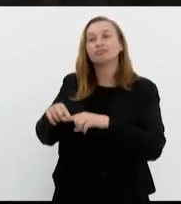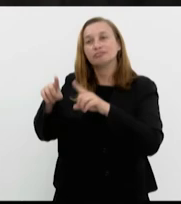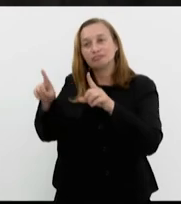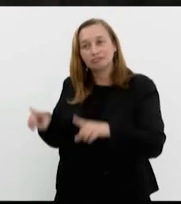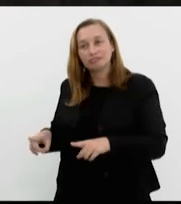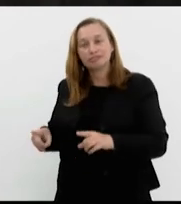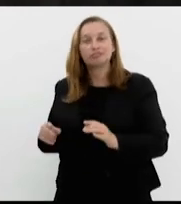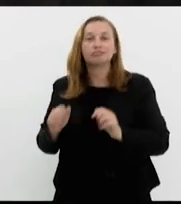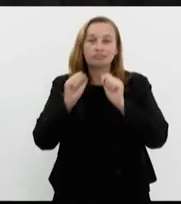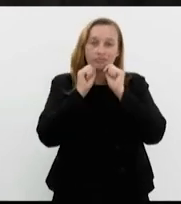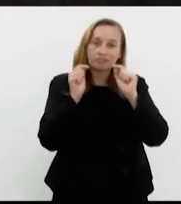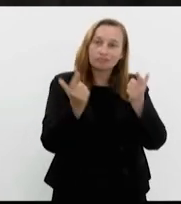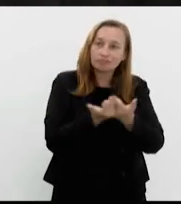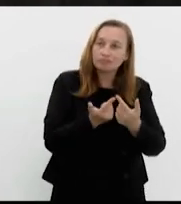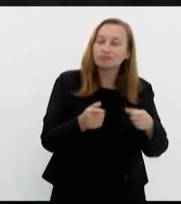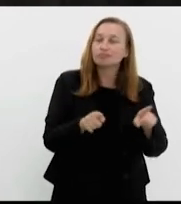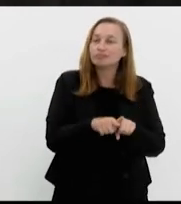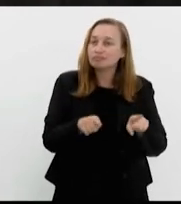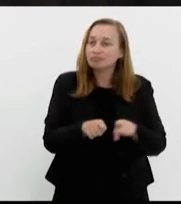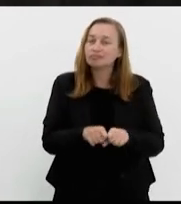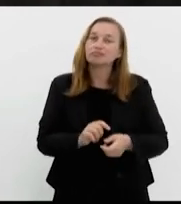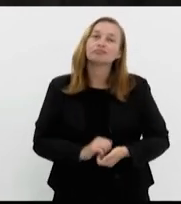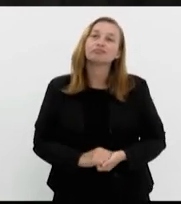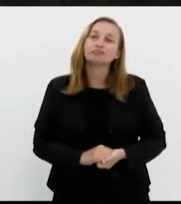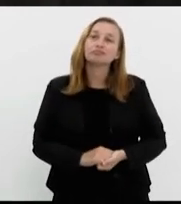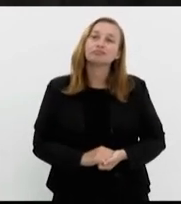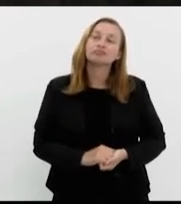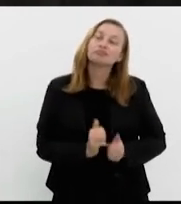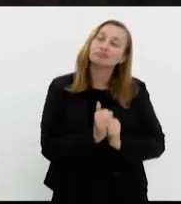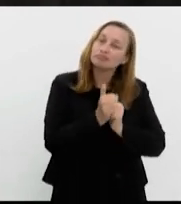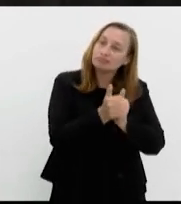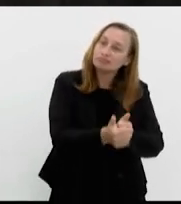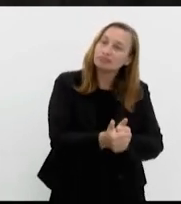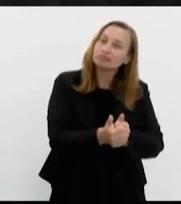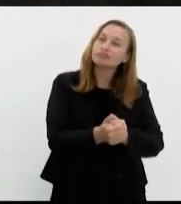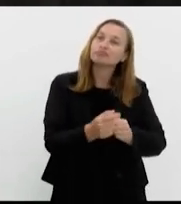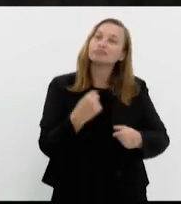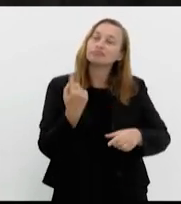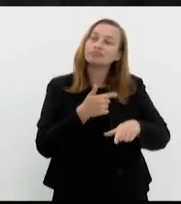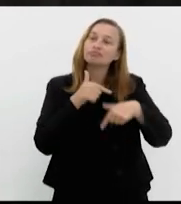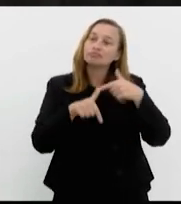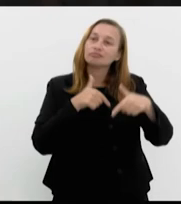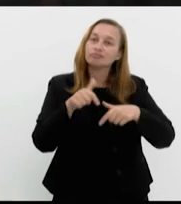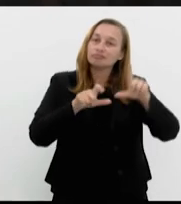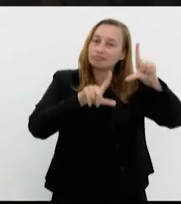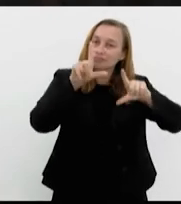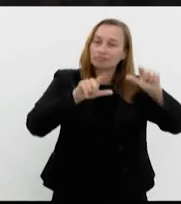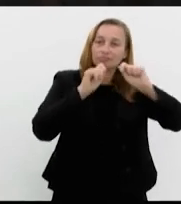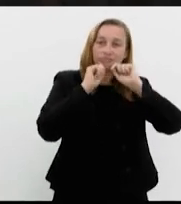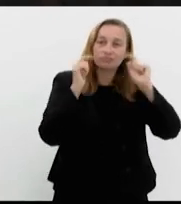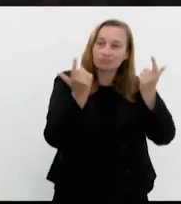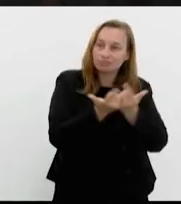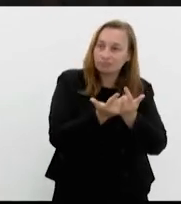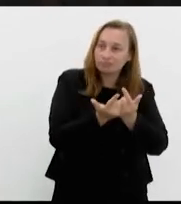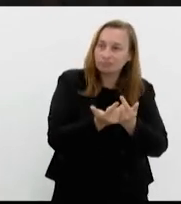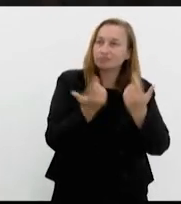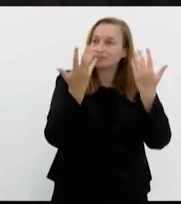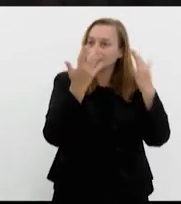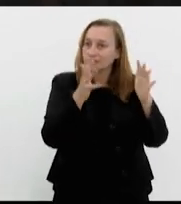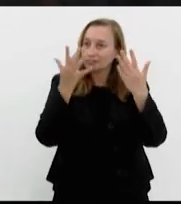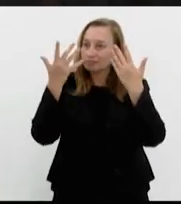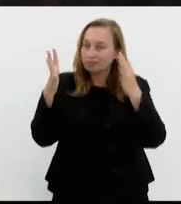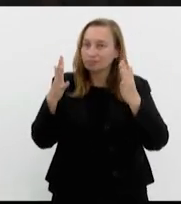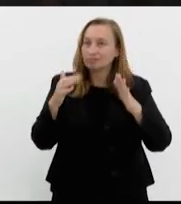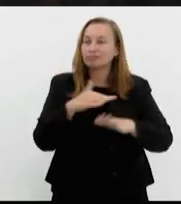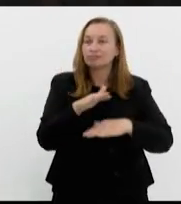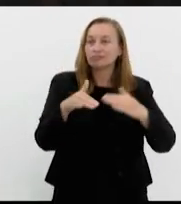da Alerj e também a todos que acompanham o nosso trabalho aqui pela TV Alerj, saudando também